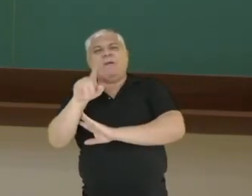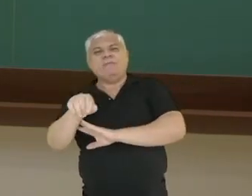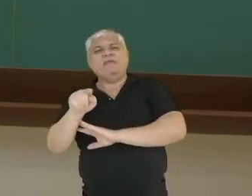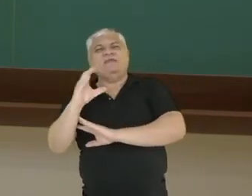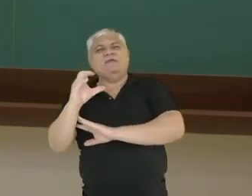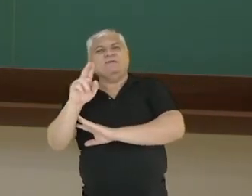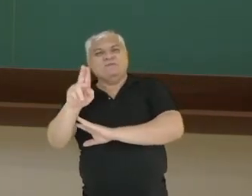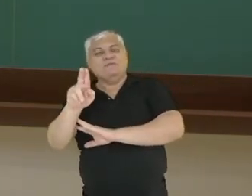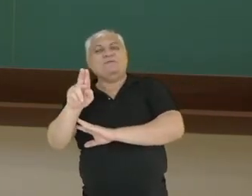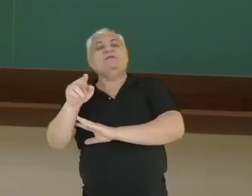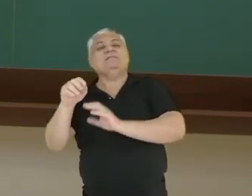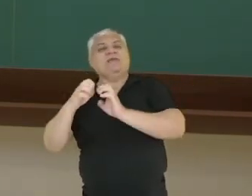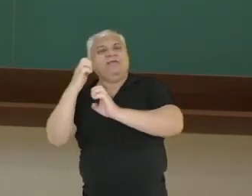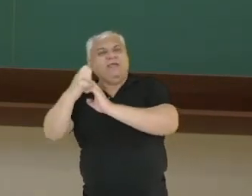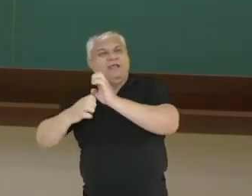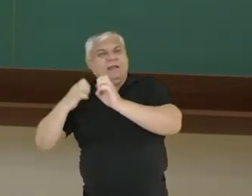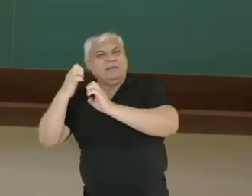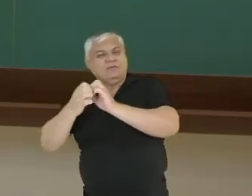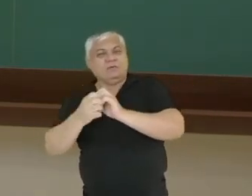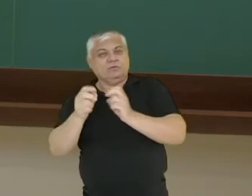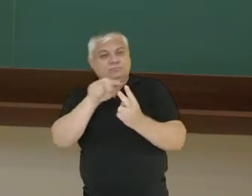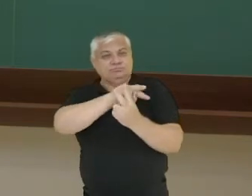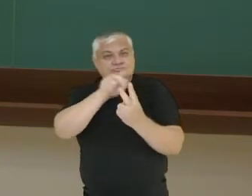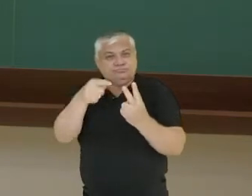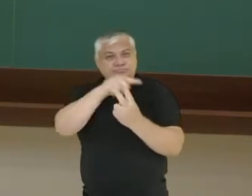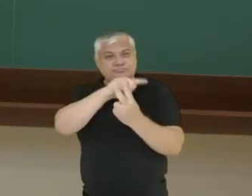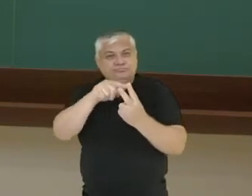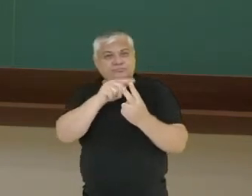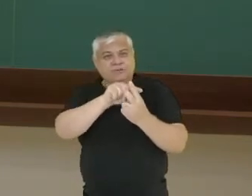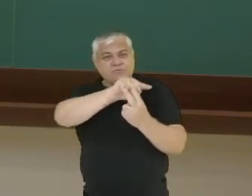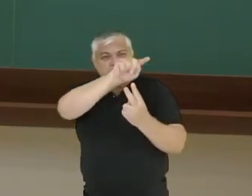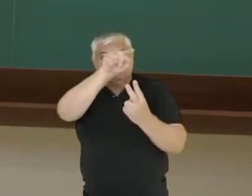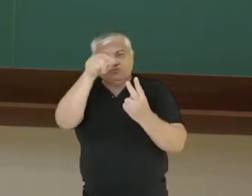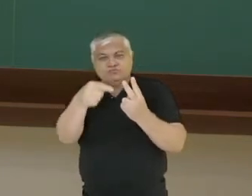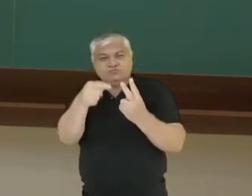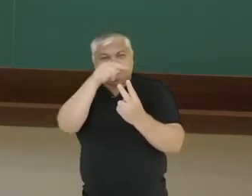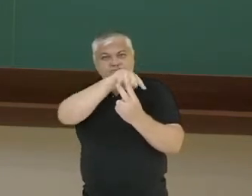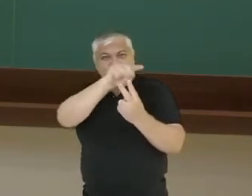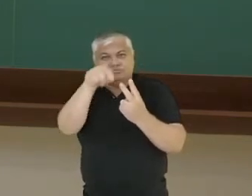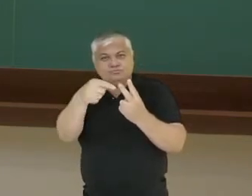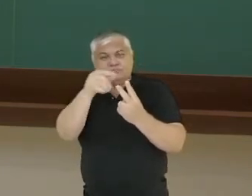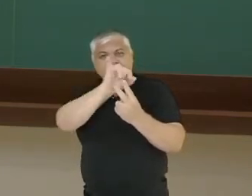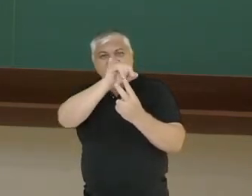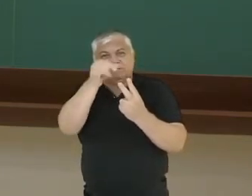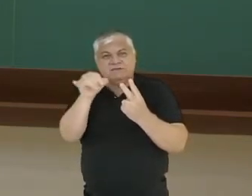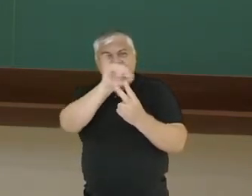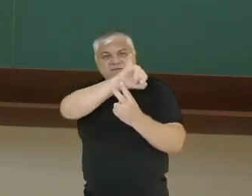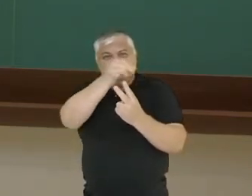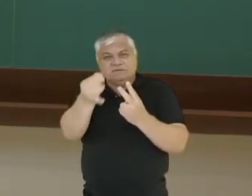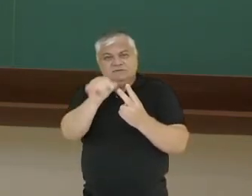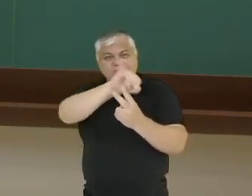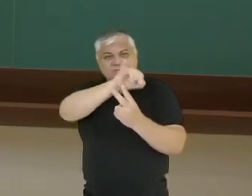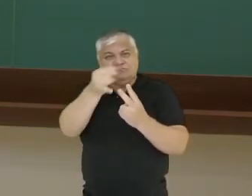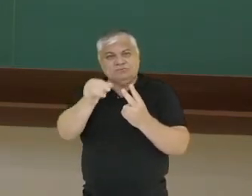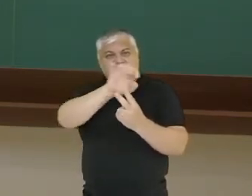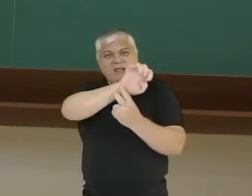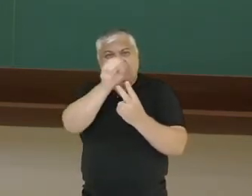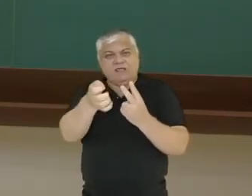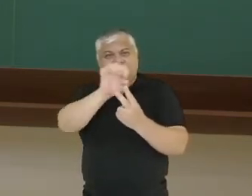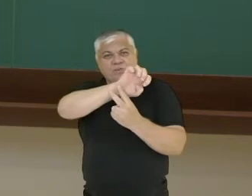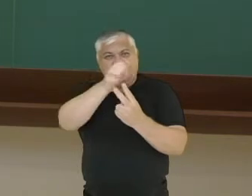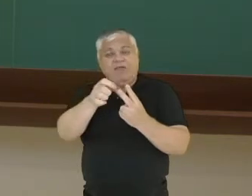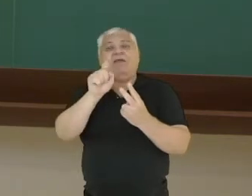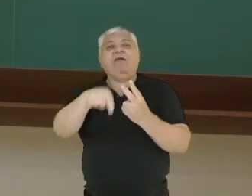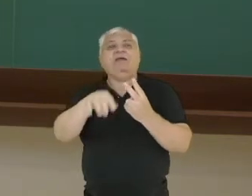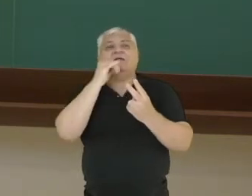que é o eletrodo. Os dois eletrodos são ligados por um fio condutor, aí um fio metálico, aonde os elétrons vão estar passando. Aqui